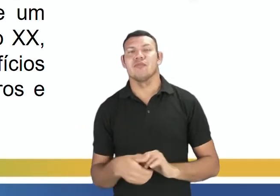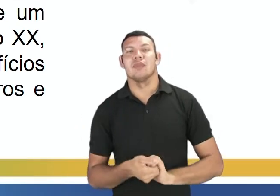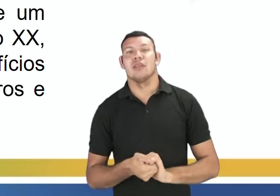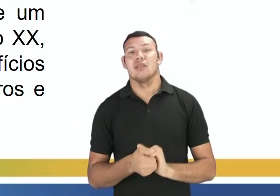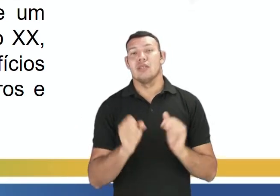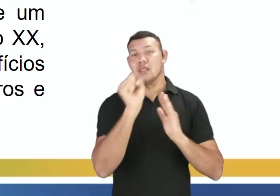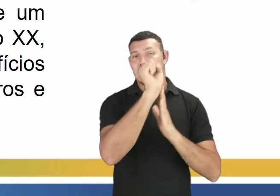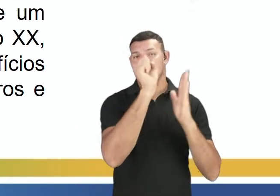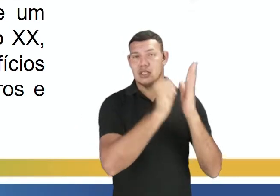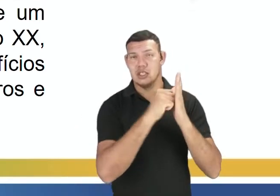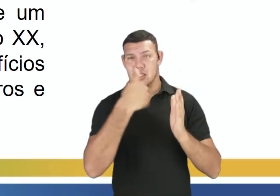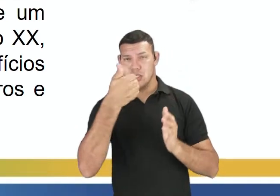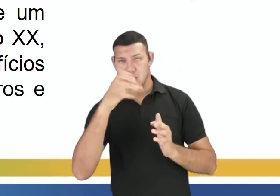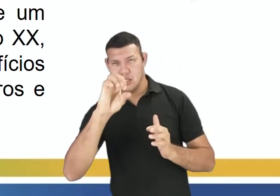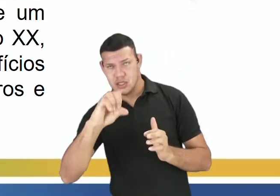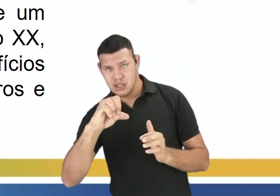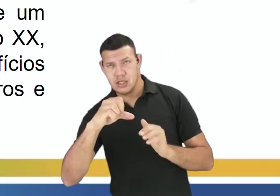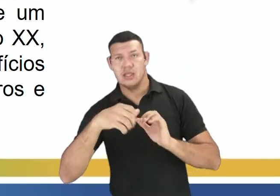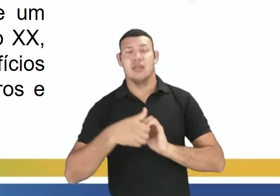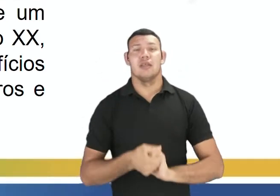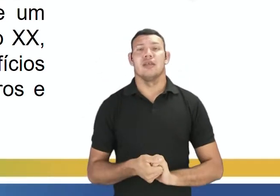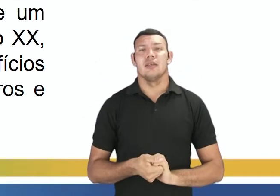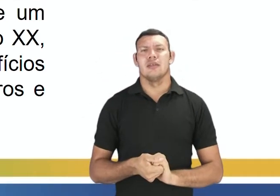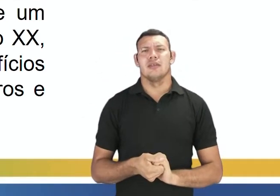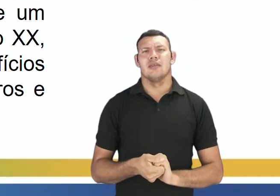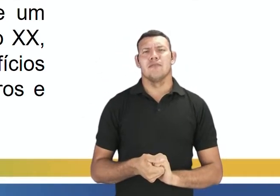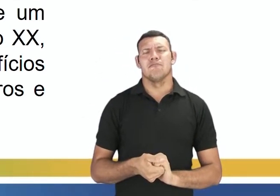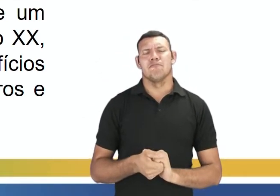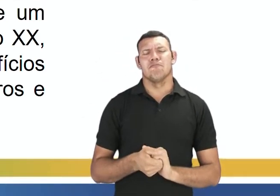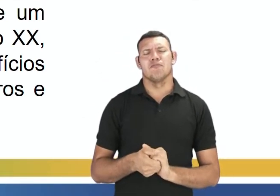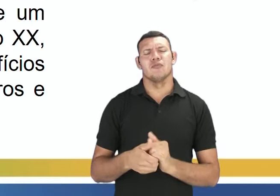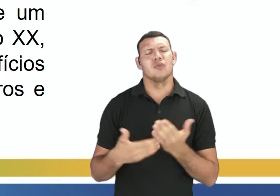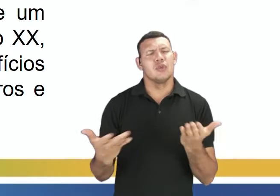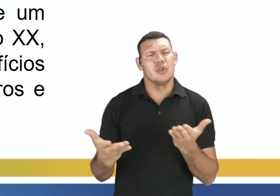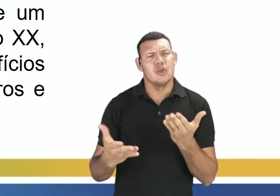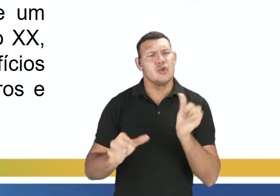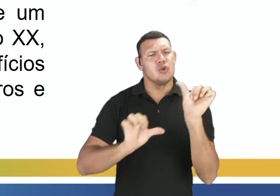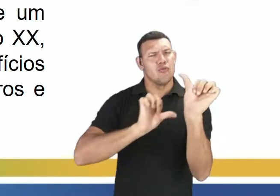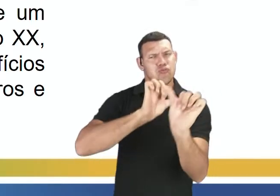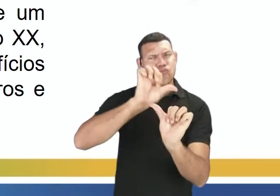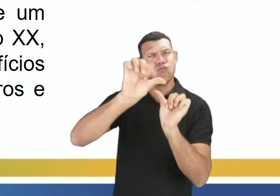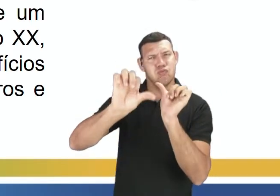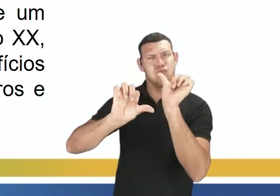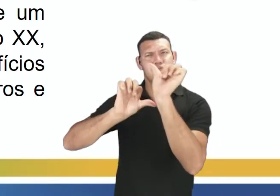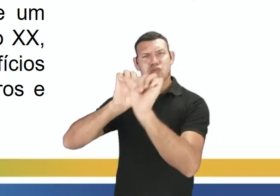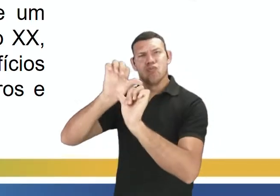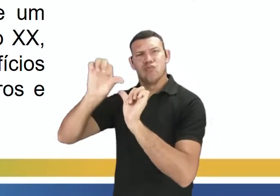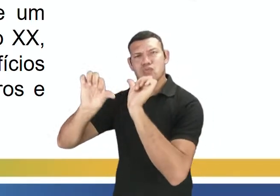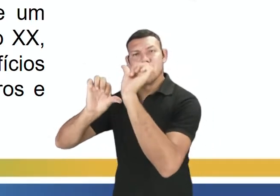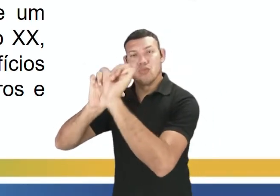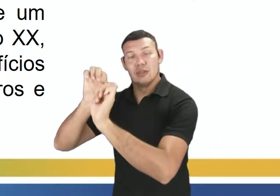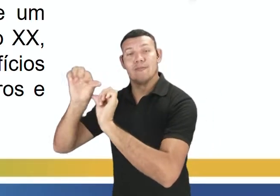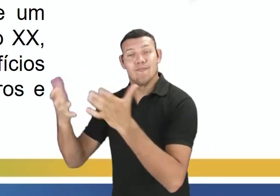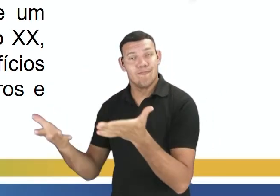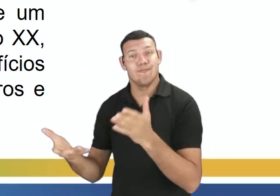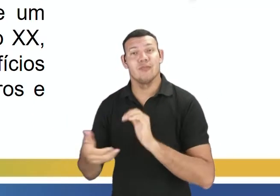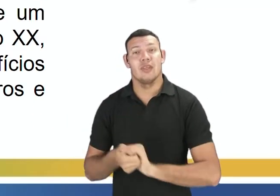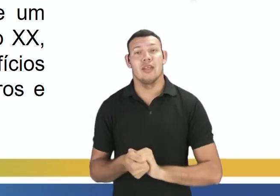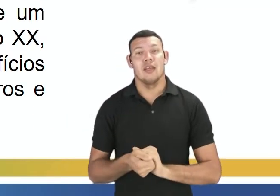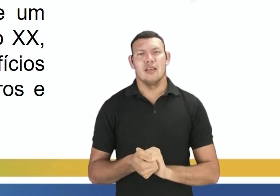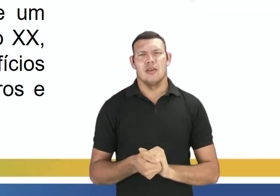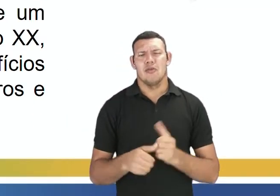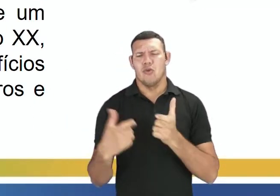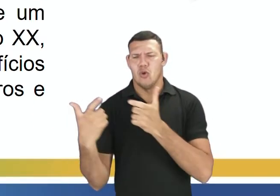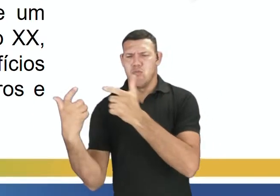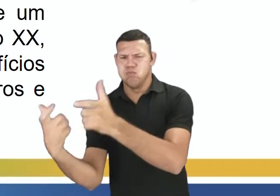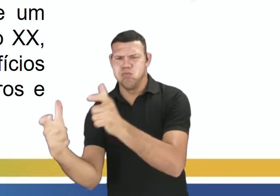século XIX, as moradias, né, já começaram a ter, sendo transformadas, sendo modificadas, né? As moradias dos novos